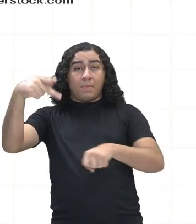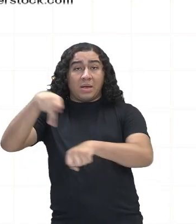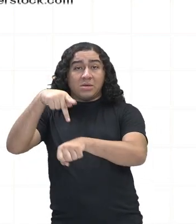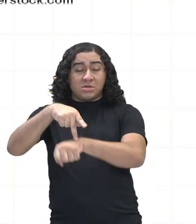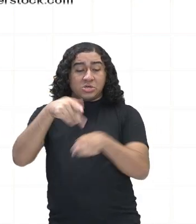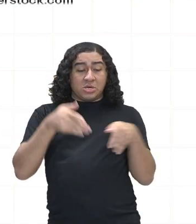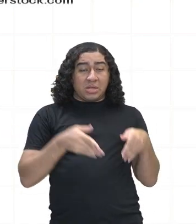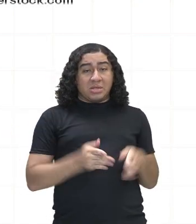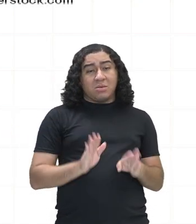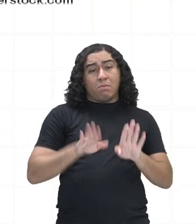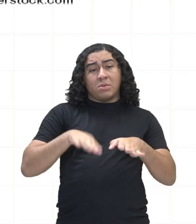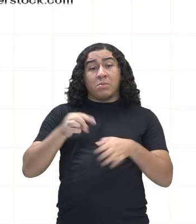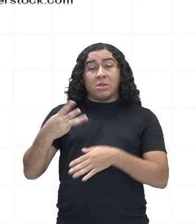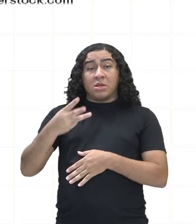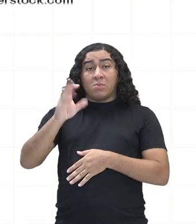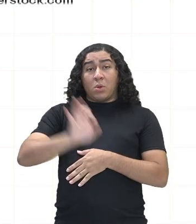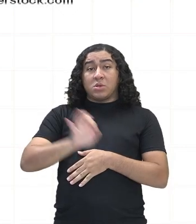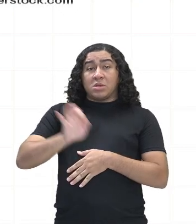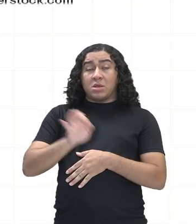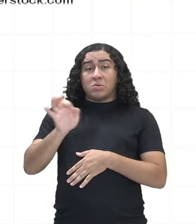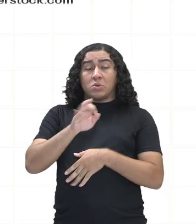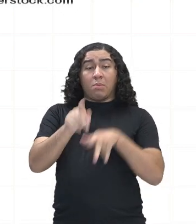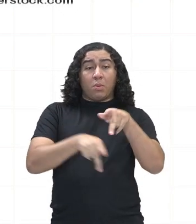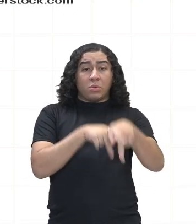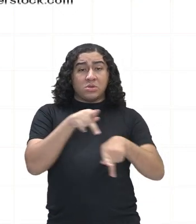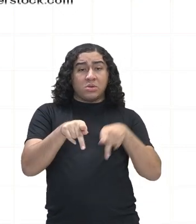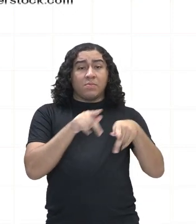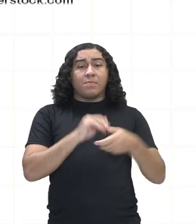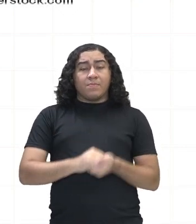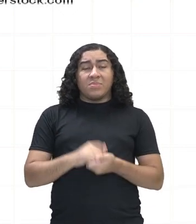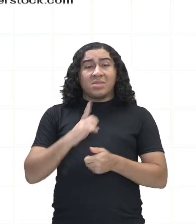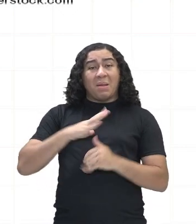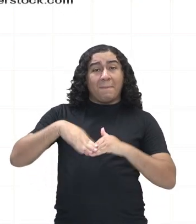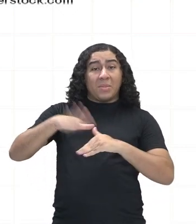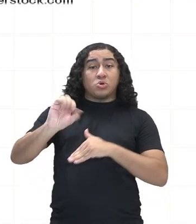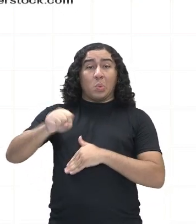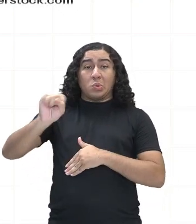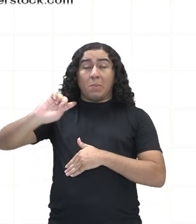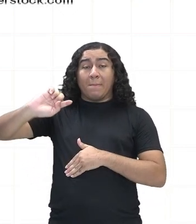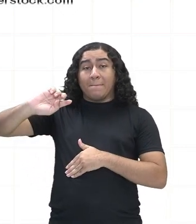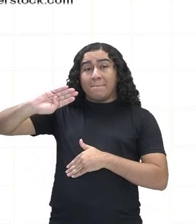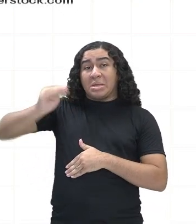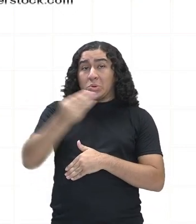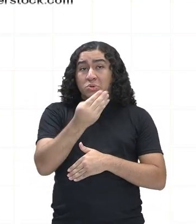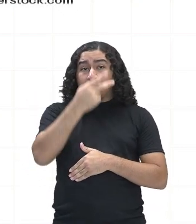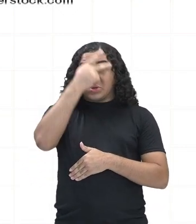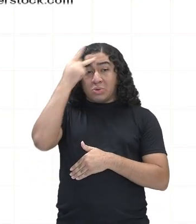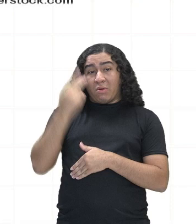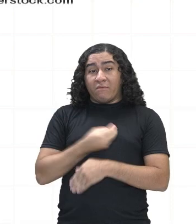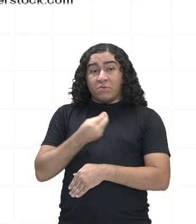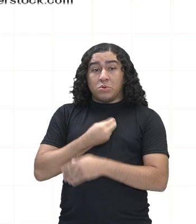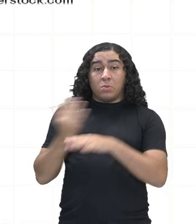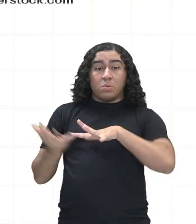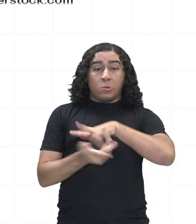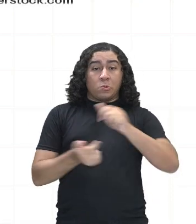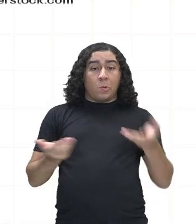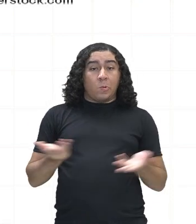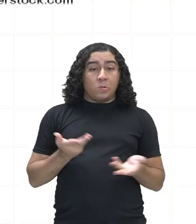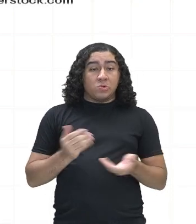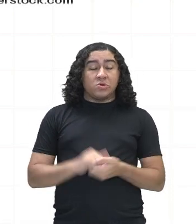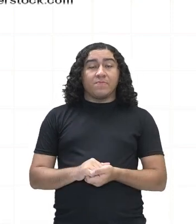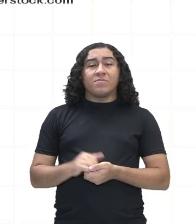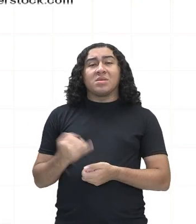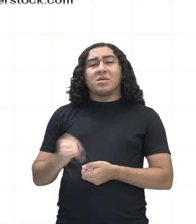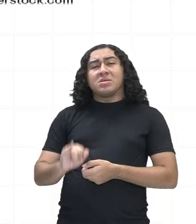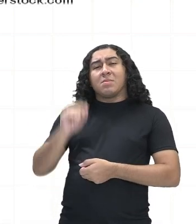ou menos 3% da população. A gente tem mais de 8 bilhões de pessoas vivendo no mundo hoje em dia, né? E aí, pessoal, quando a gente fala da